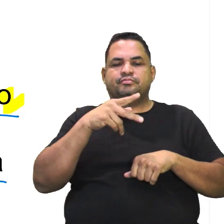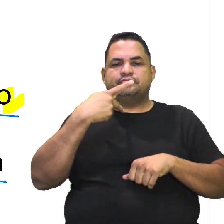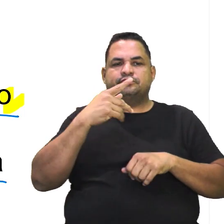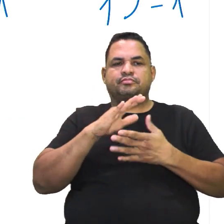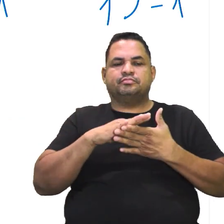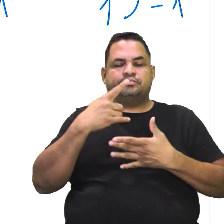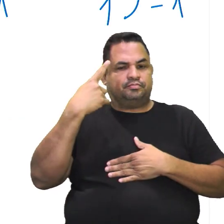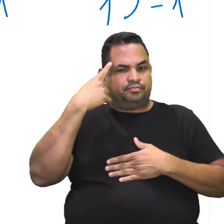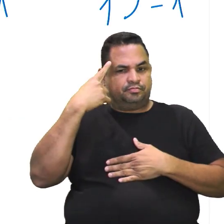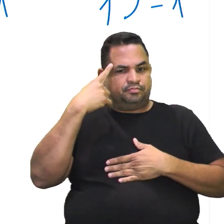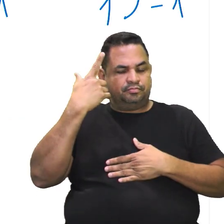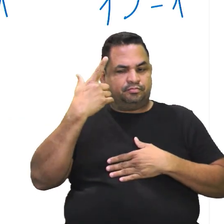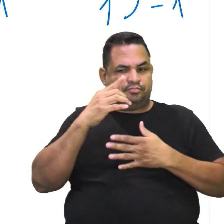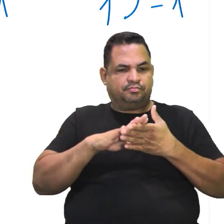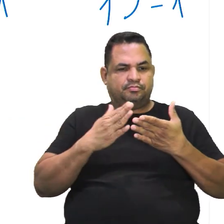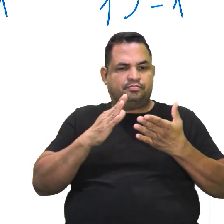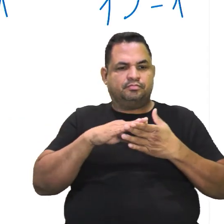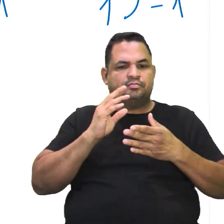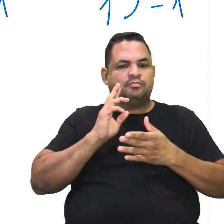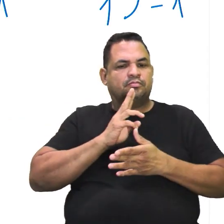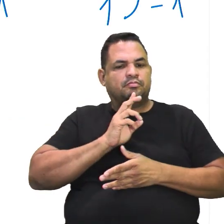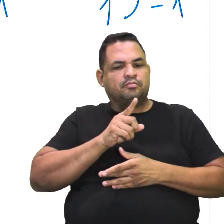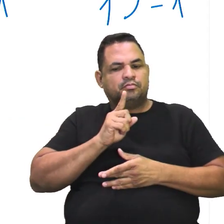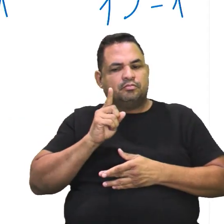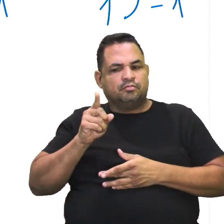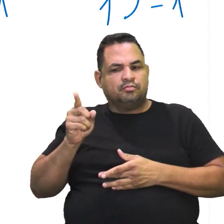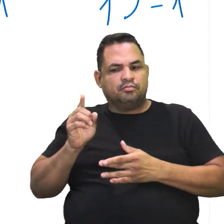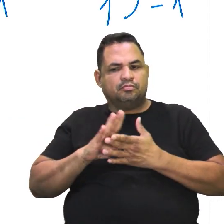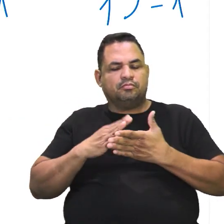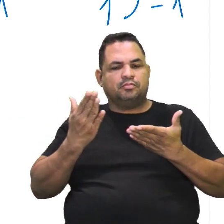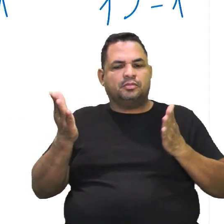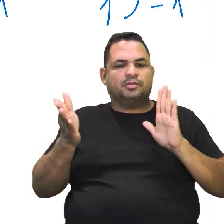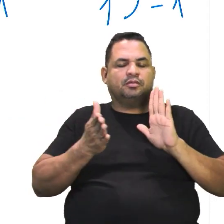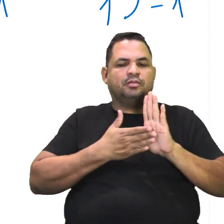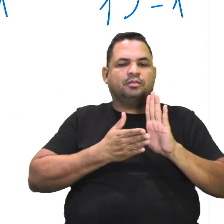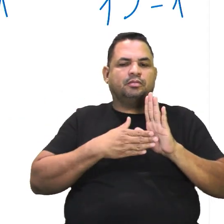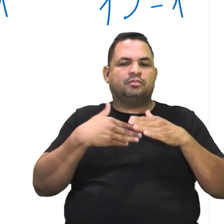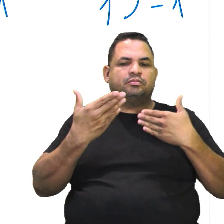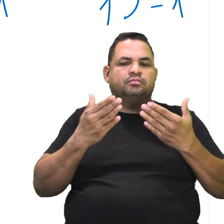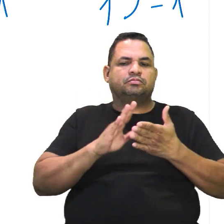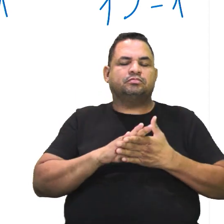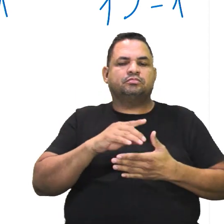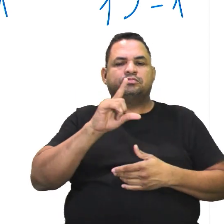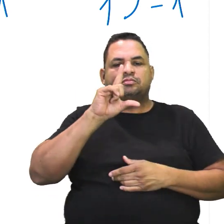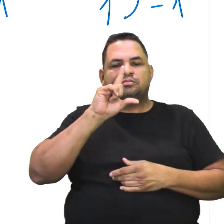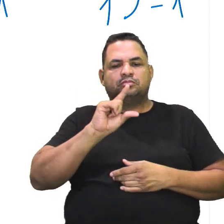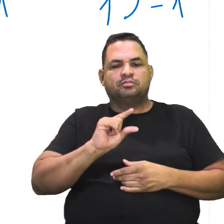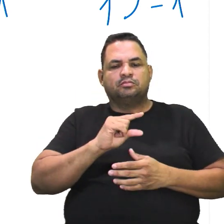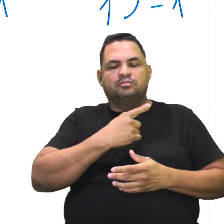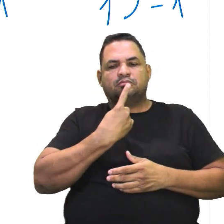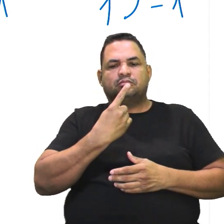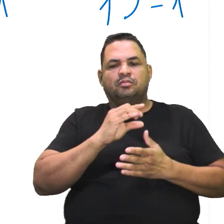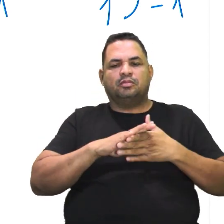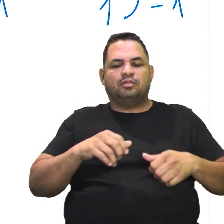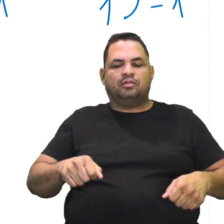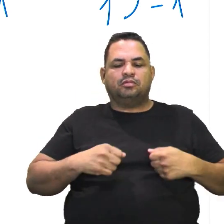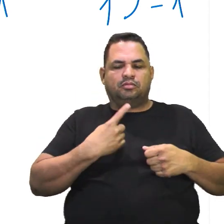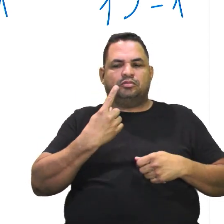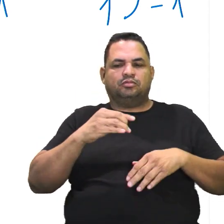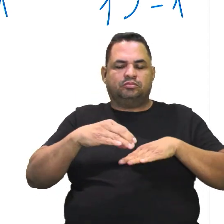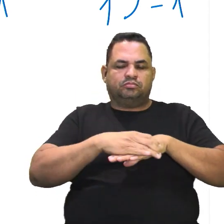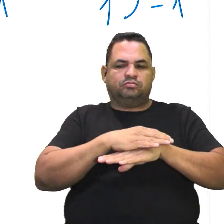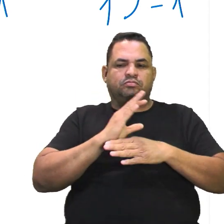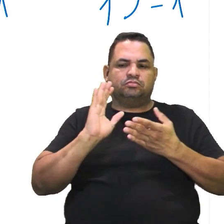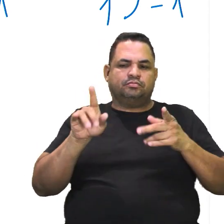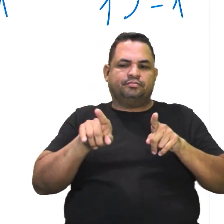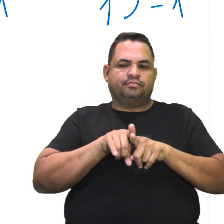nos remete a ter uma sequência de propósitos aqui. Se ele reduziu uma de novo, uma calça e um sapato,